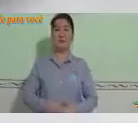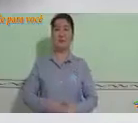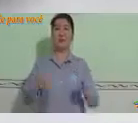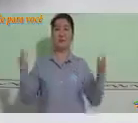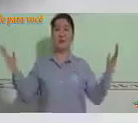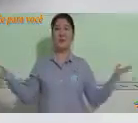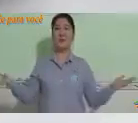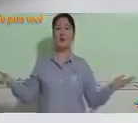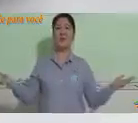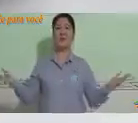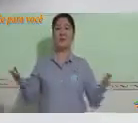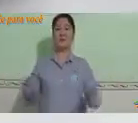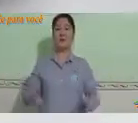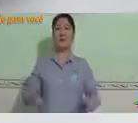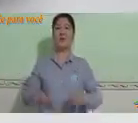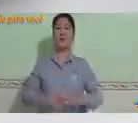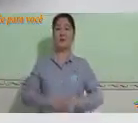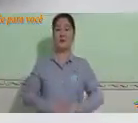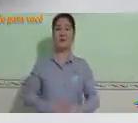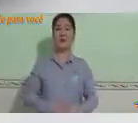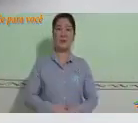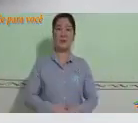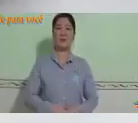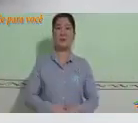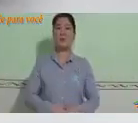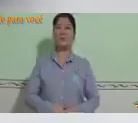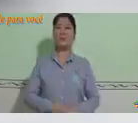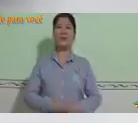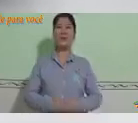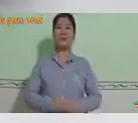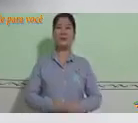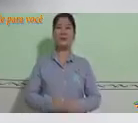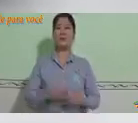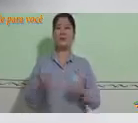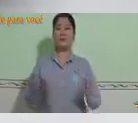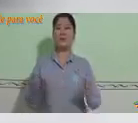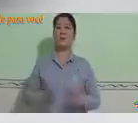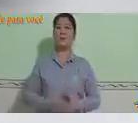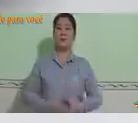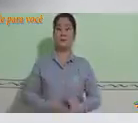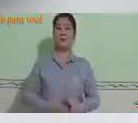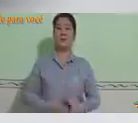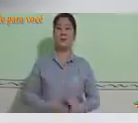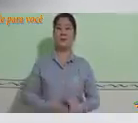com objetivo de verificar a produção de azestrina nesses animais e o efeito dessa proteína.